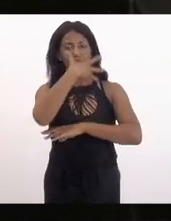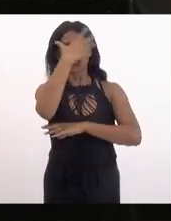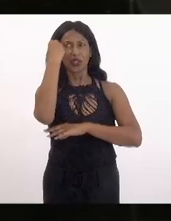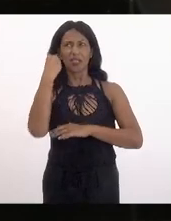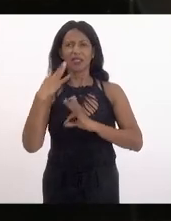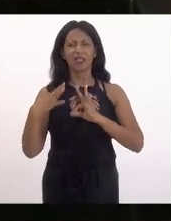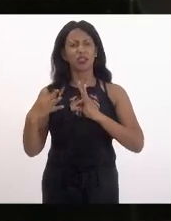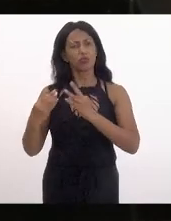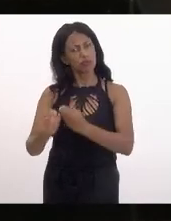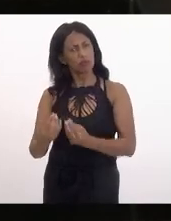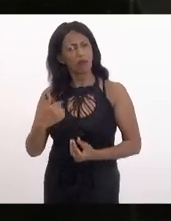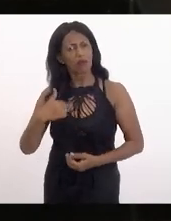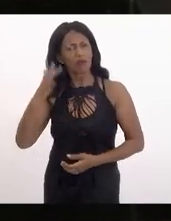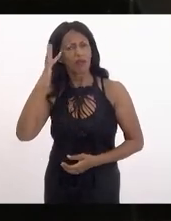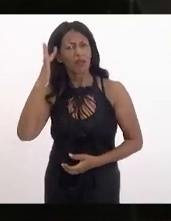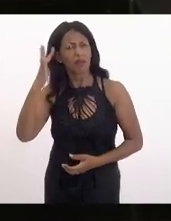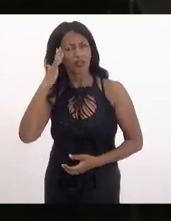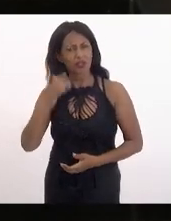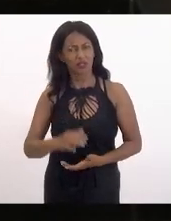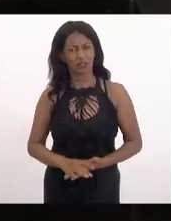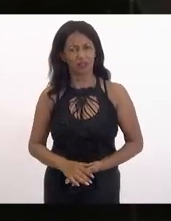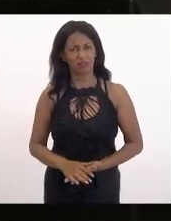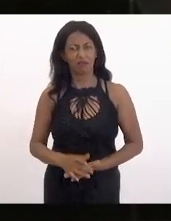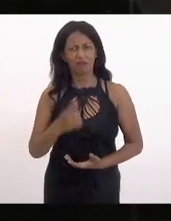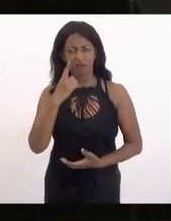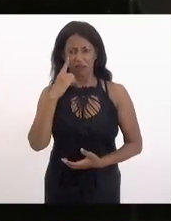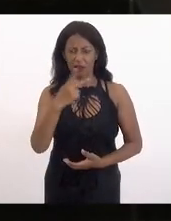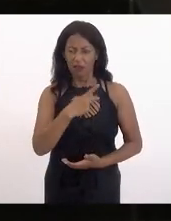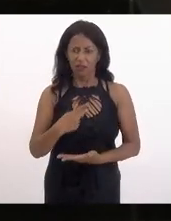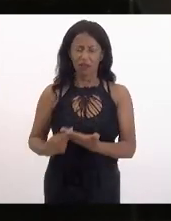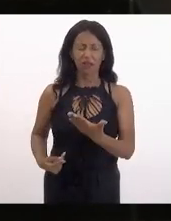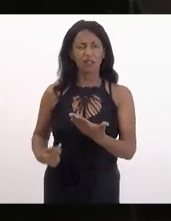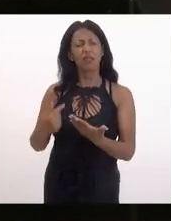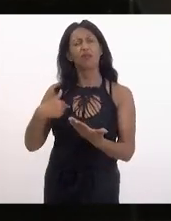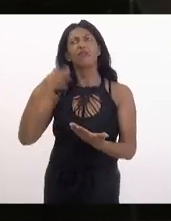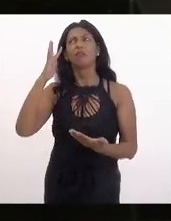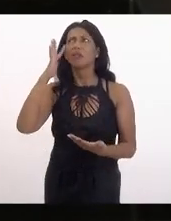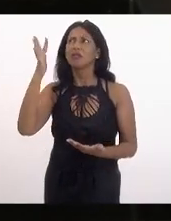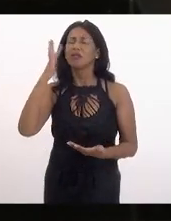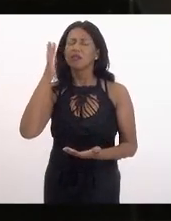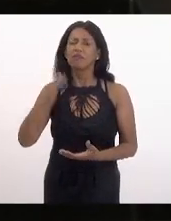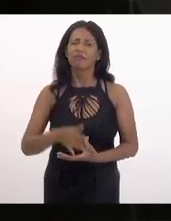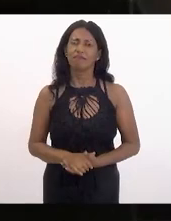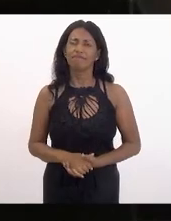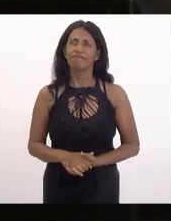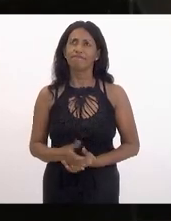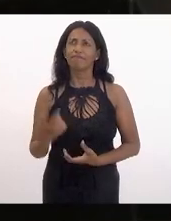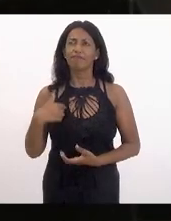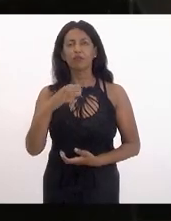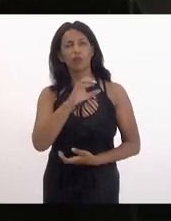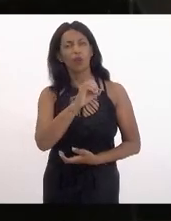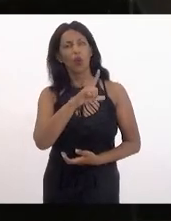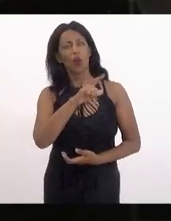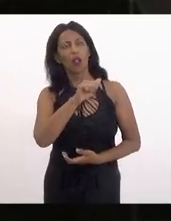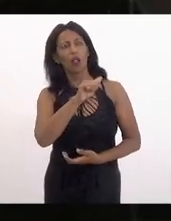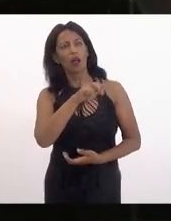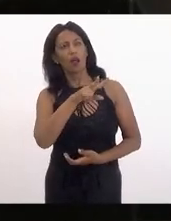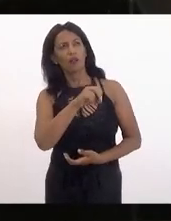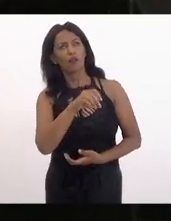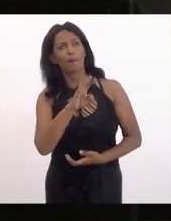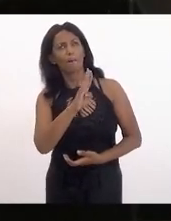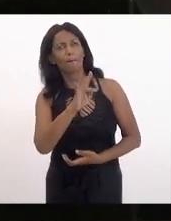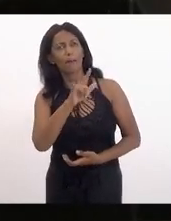estrutura eu fico imaginando viu presente eu fico imaginando vou lavo Bilac